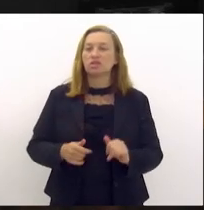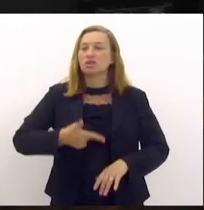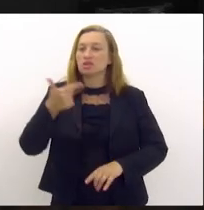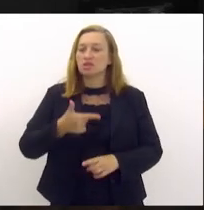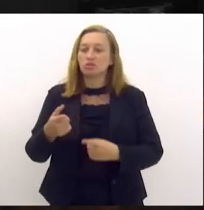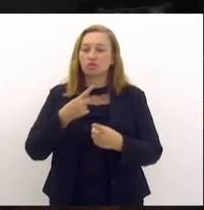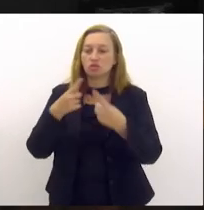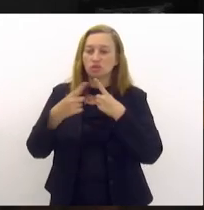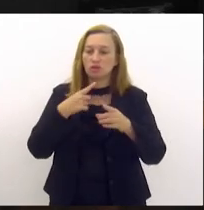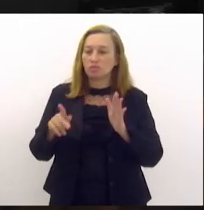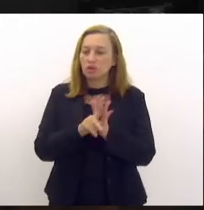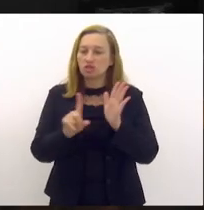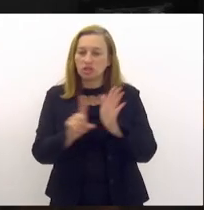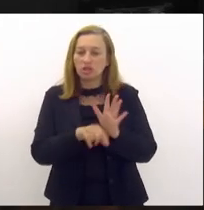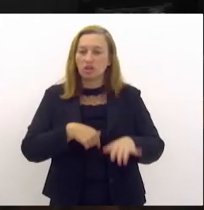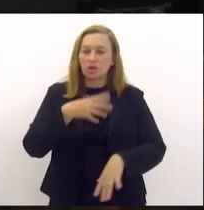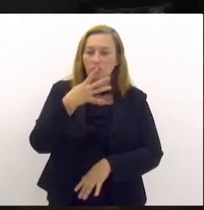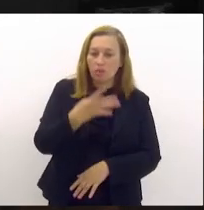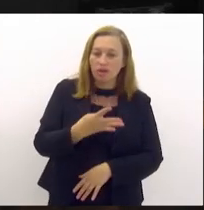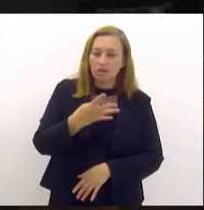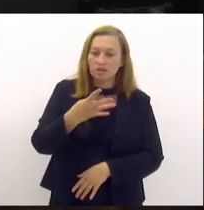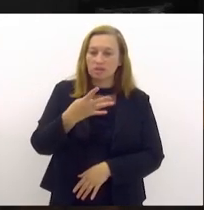segunda discussão o projeto de lei número